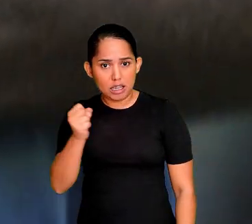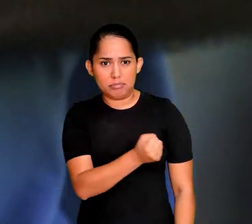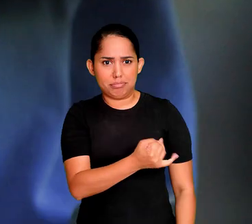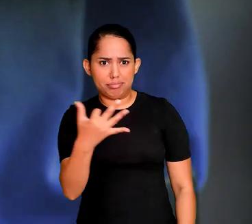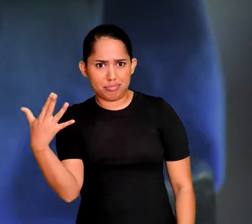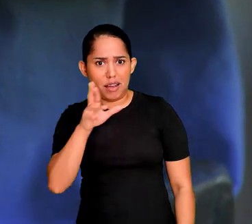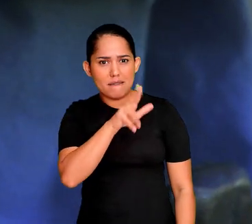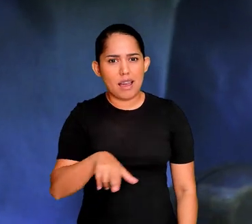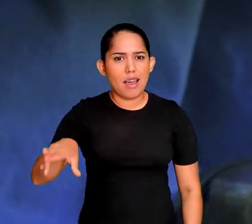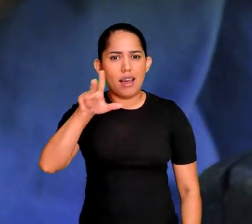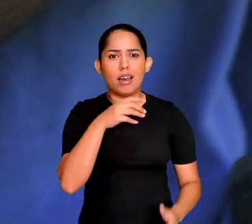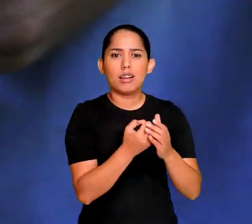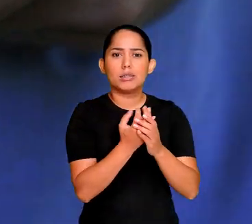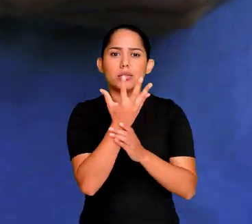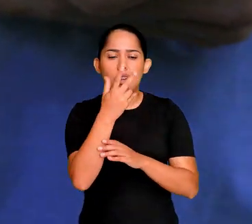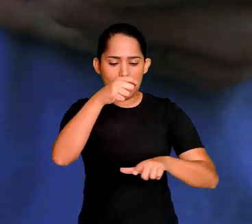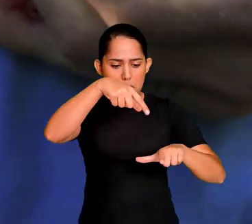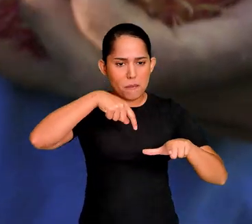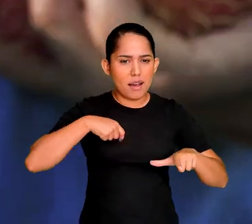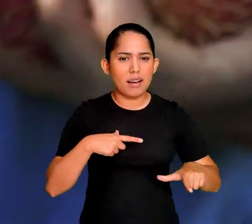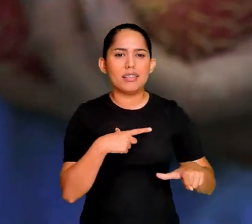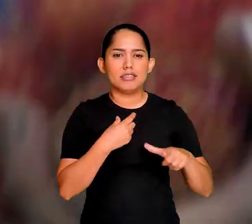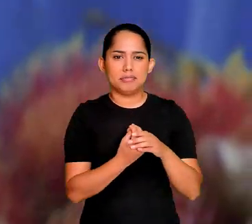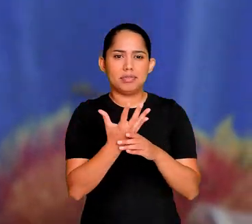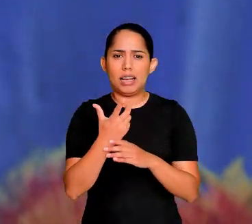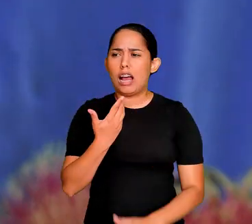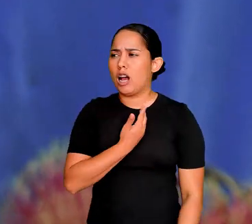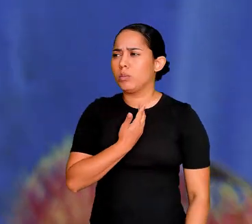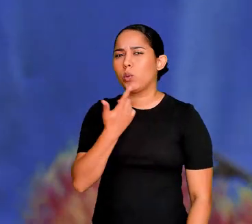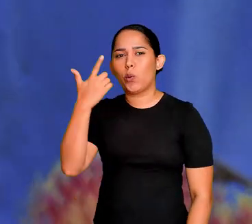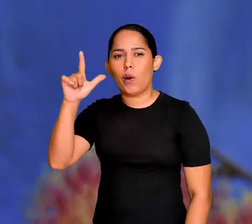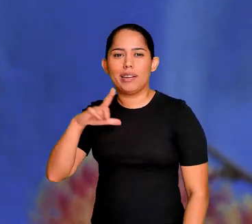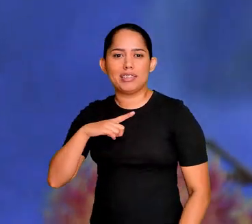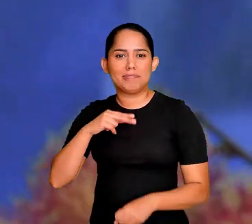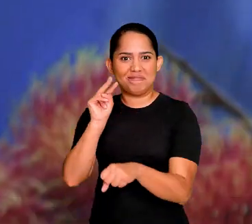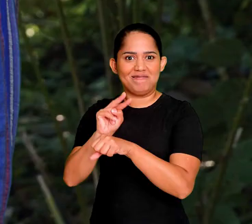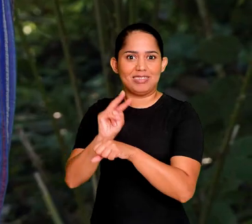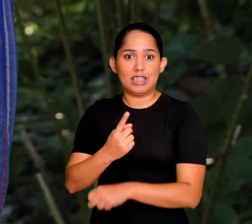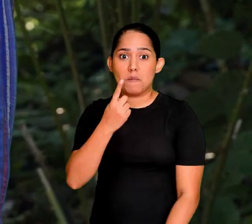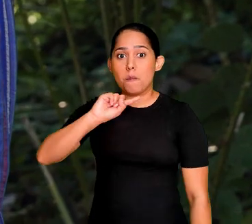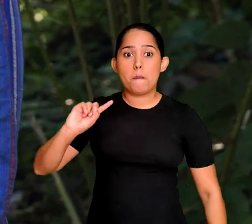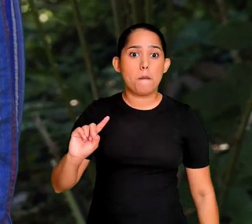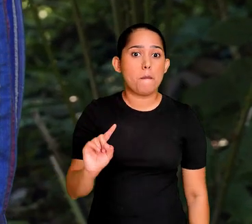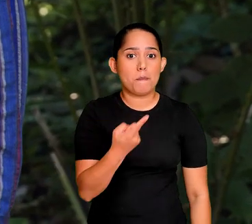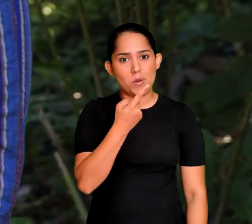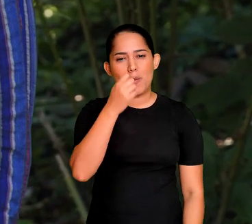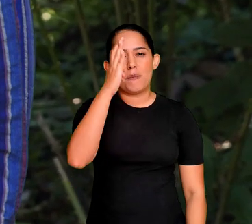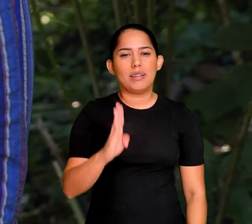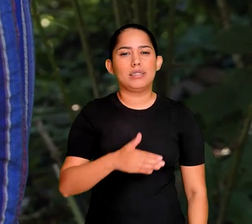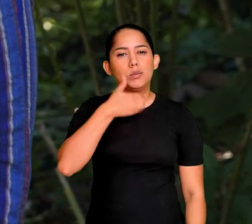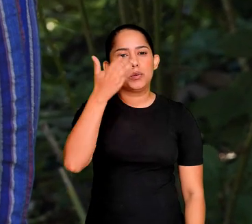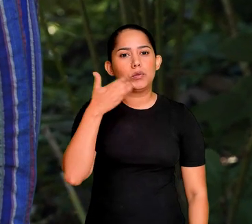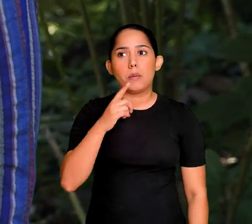espécies frutíferas diferentes plantadas, né? Eu tenho amigos colecionadores que têm 1000